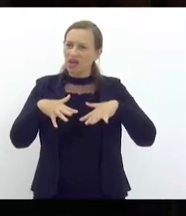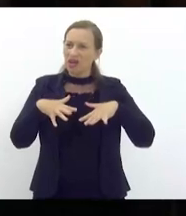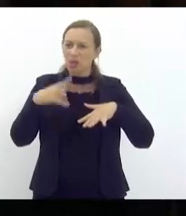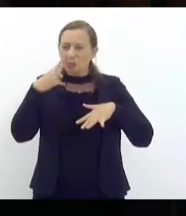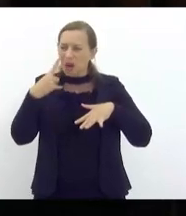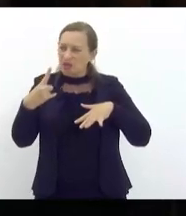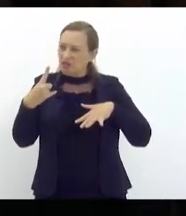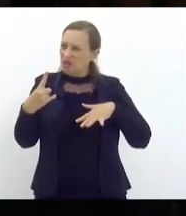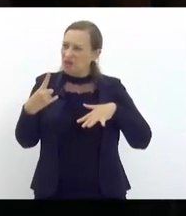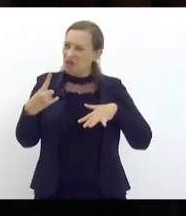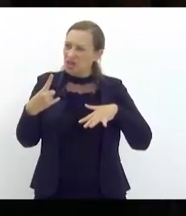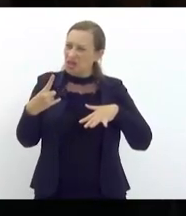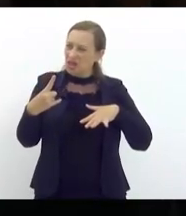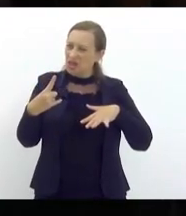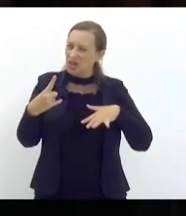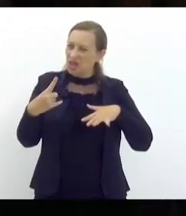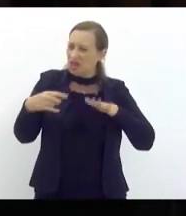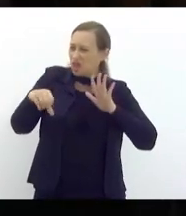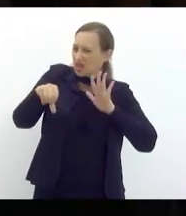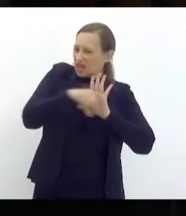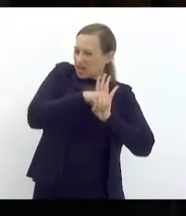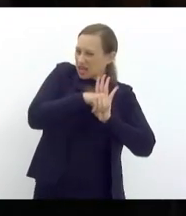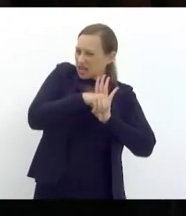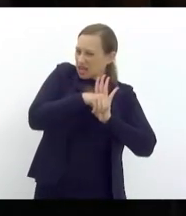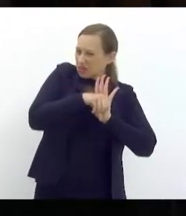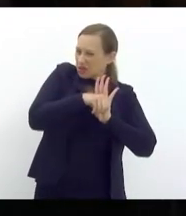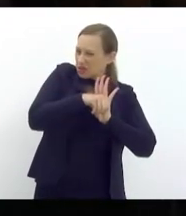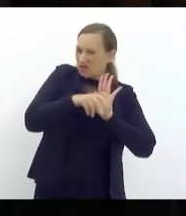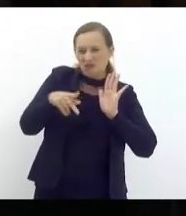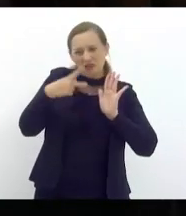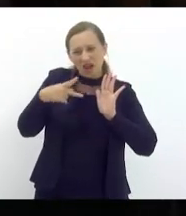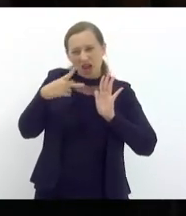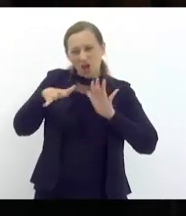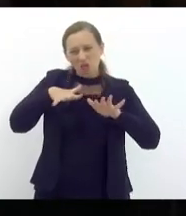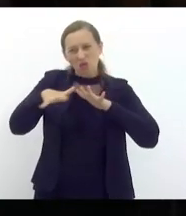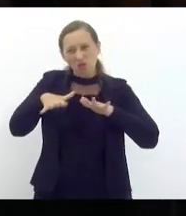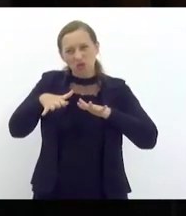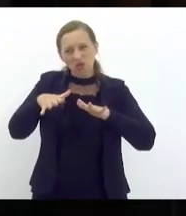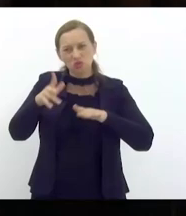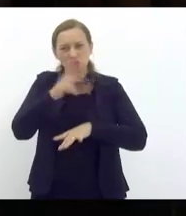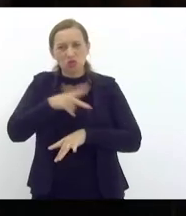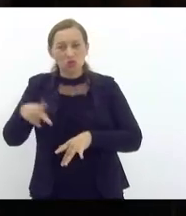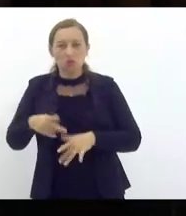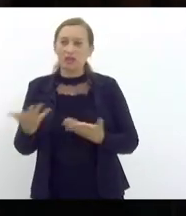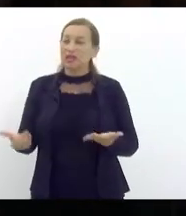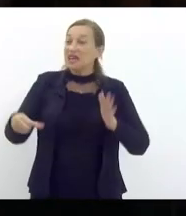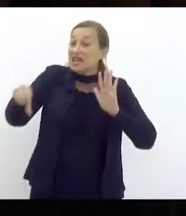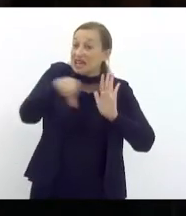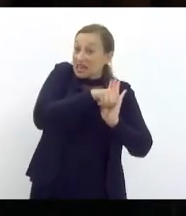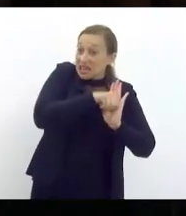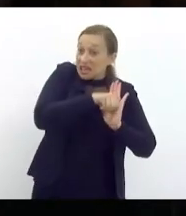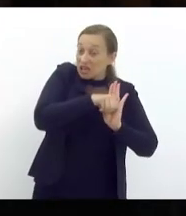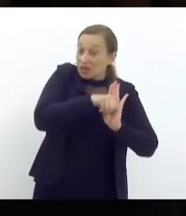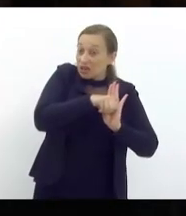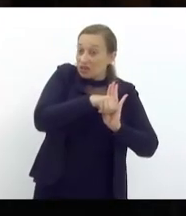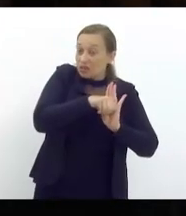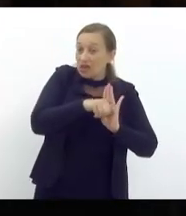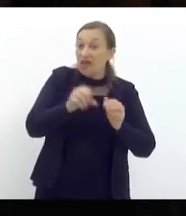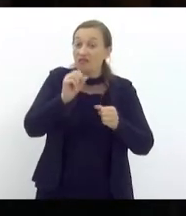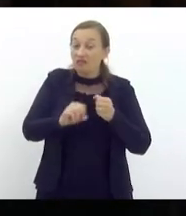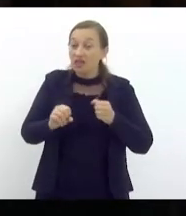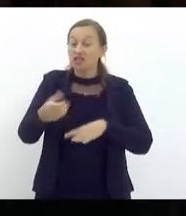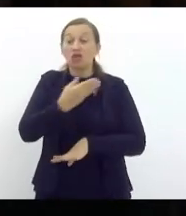ver criminalização desse movimento criminoso é fazer uma proposta como foi feita do governador por Decreto que inclusive